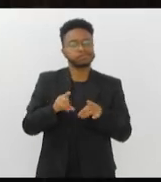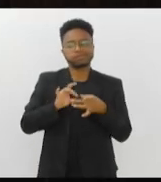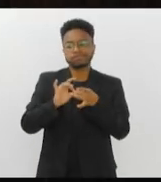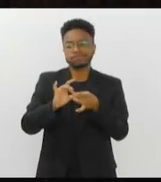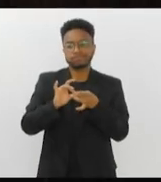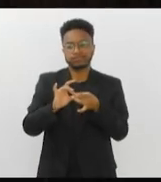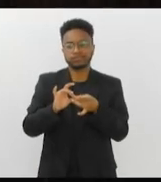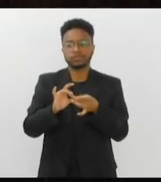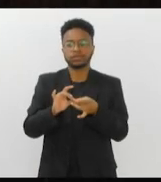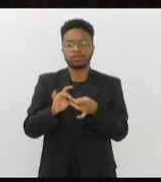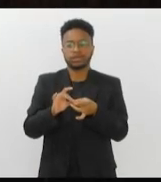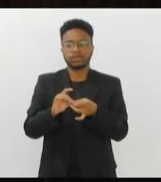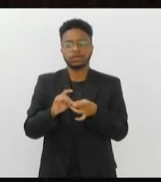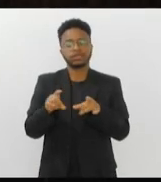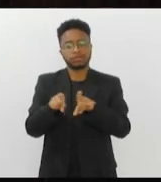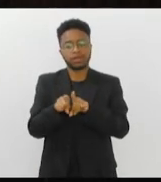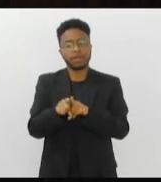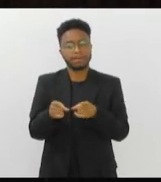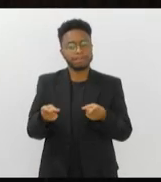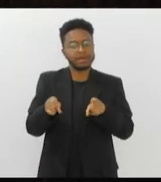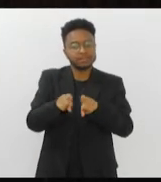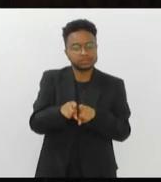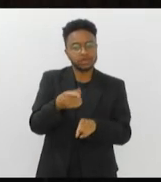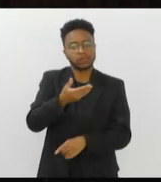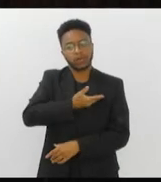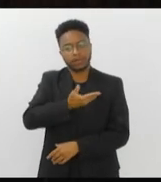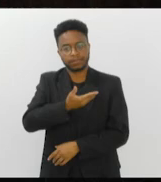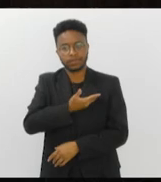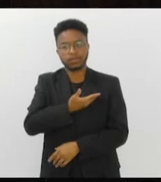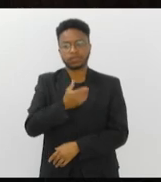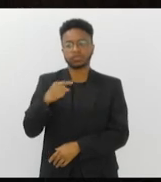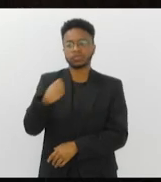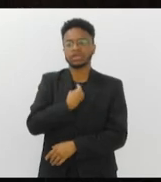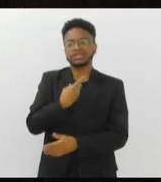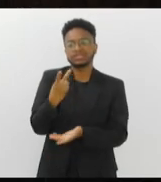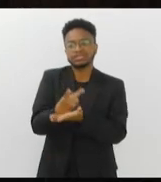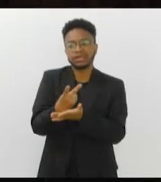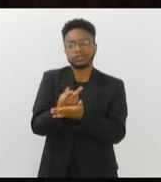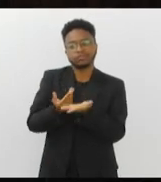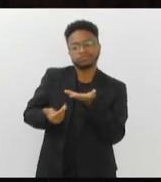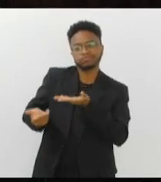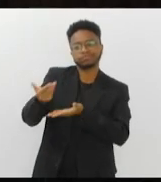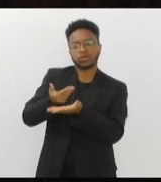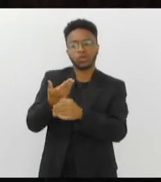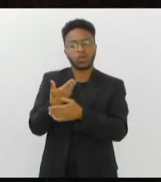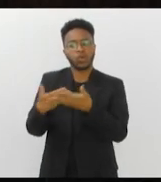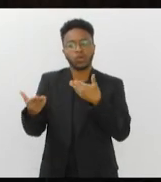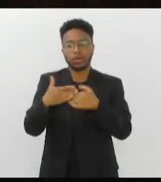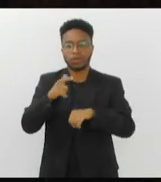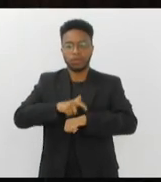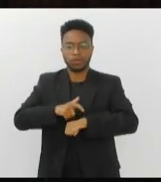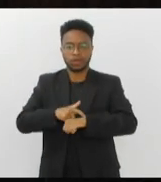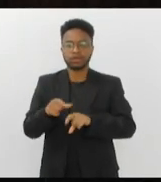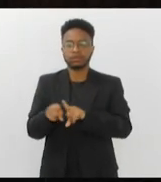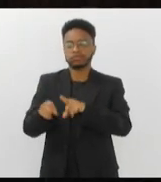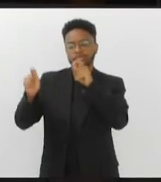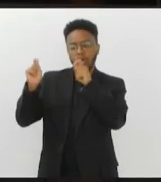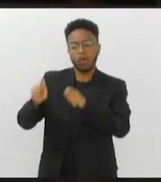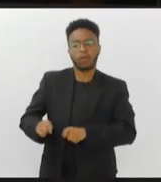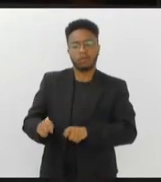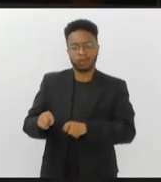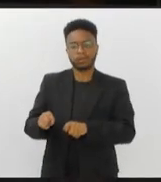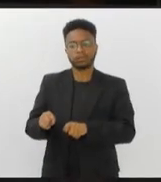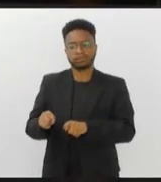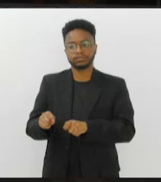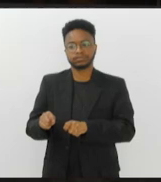parceiro, Márcio, parceiro e amigo. Amigo que a gente pode contar a qualquer hora. A sua competência